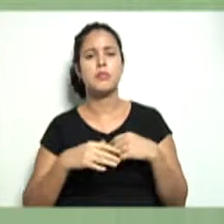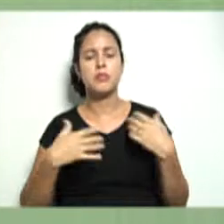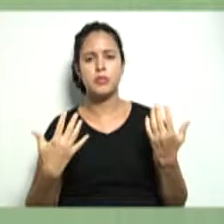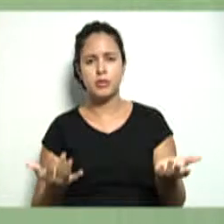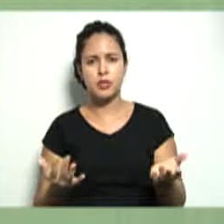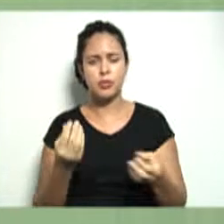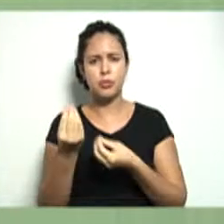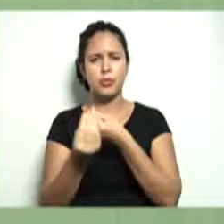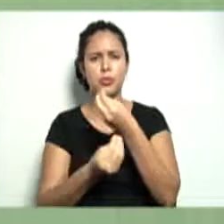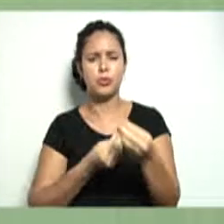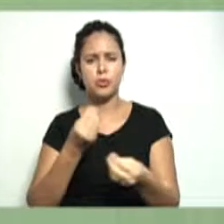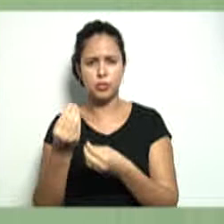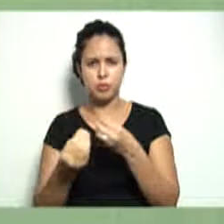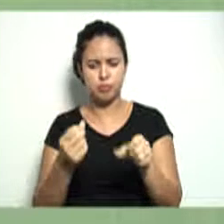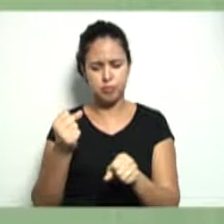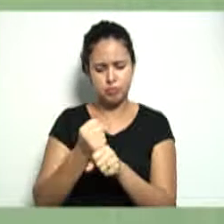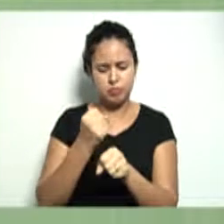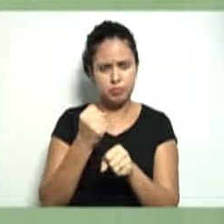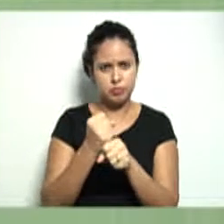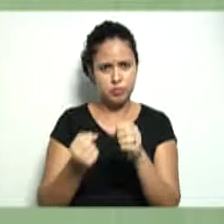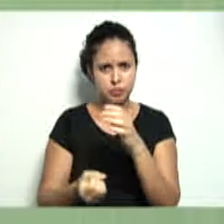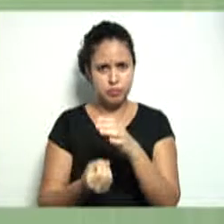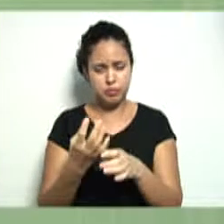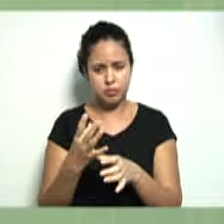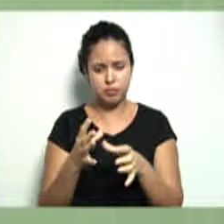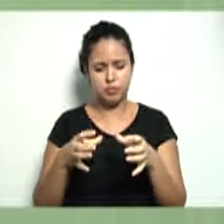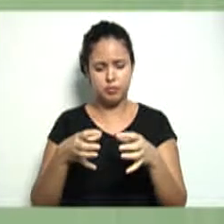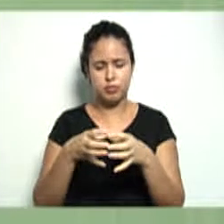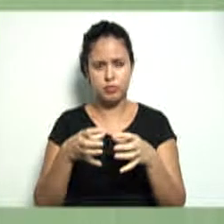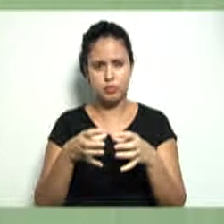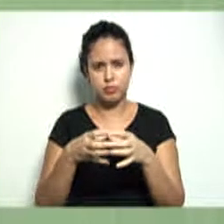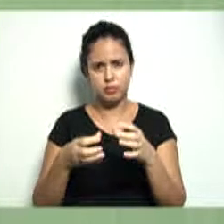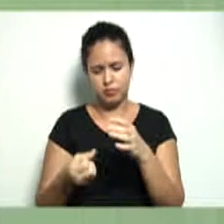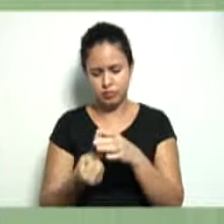do modo de produção tribal